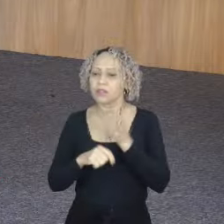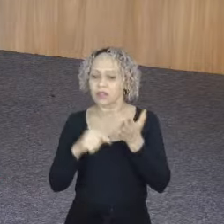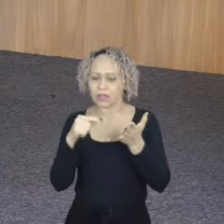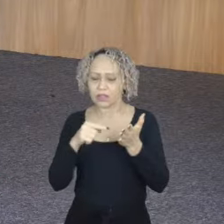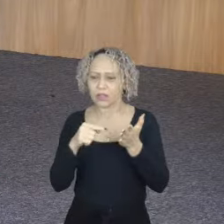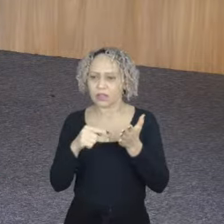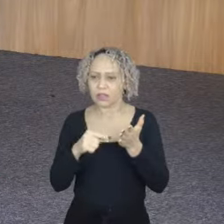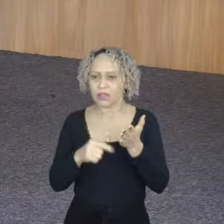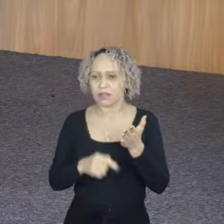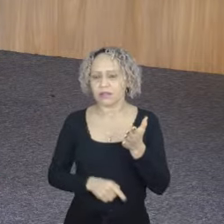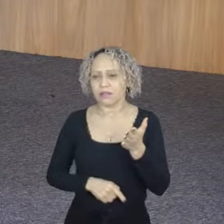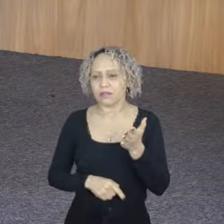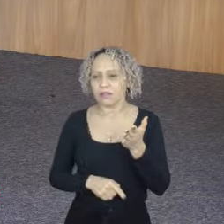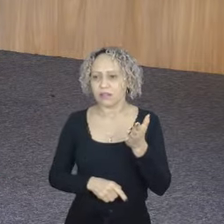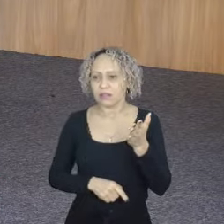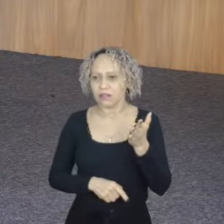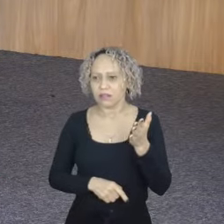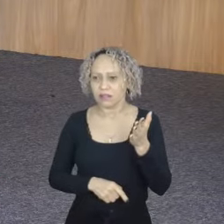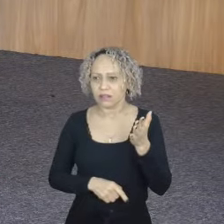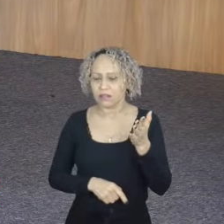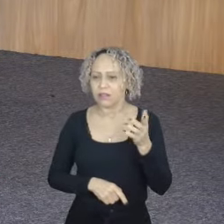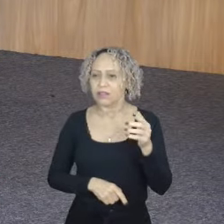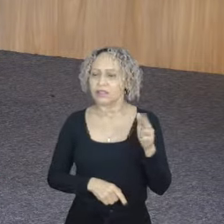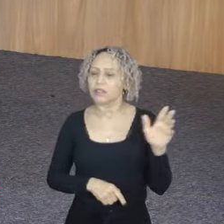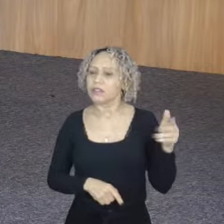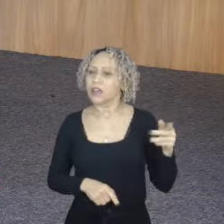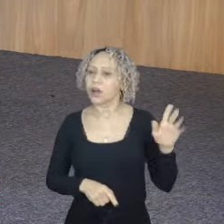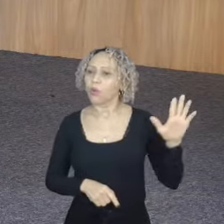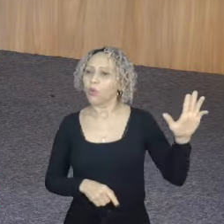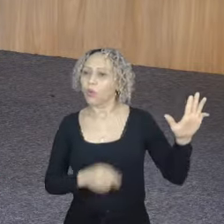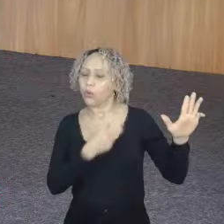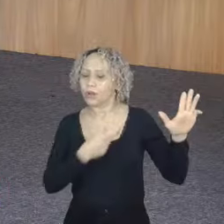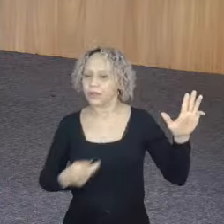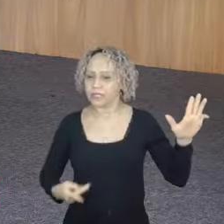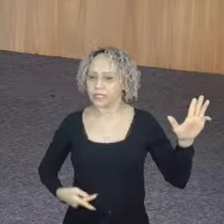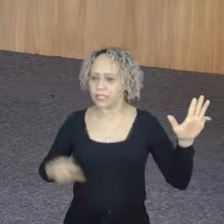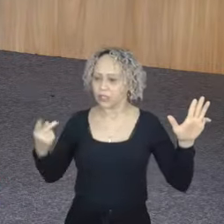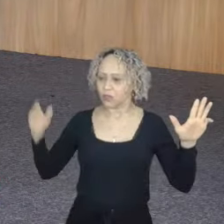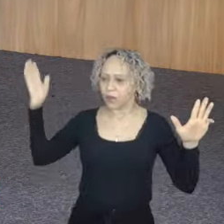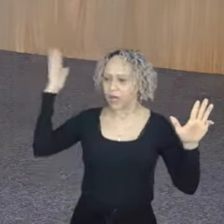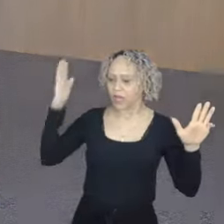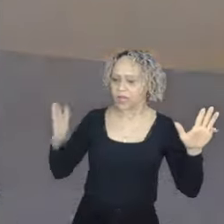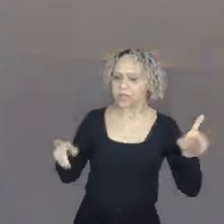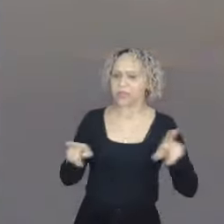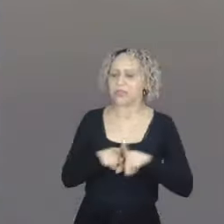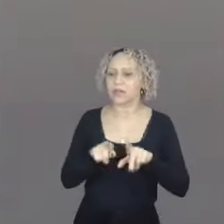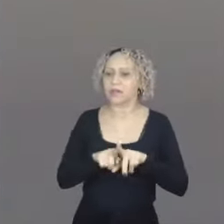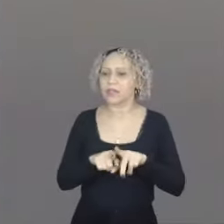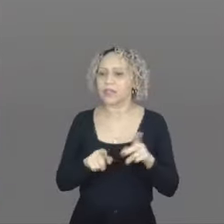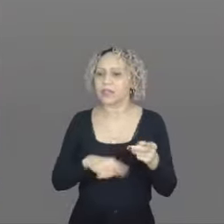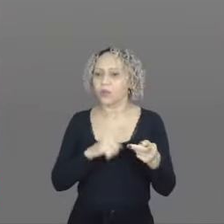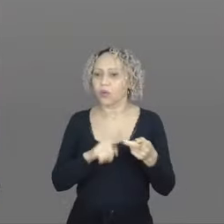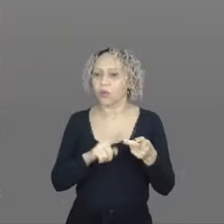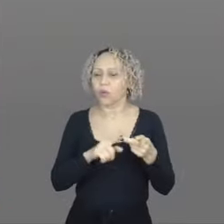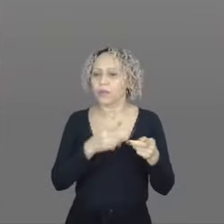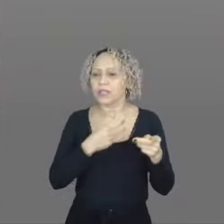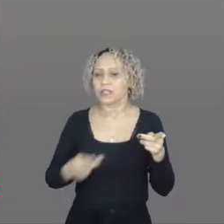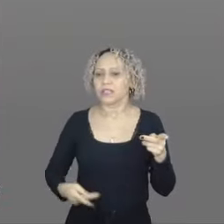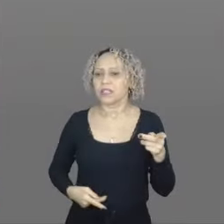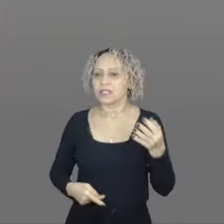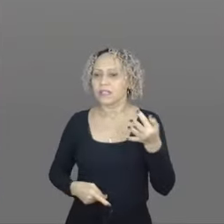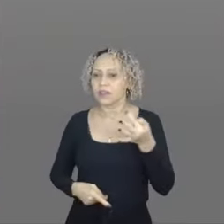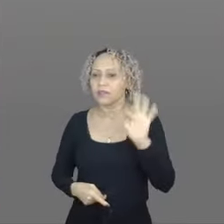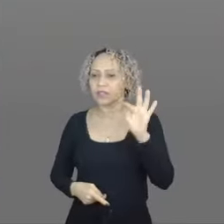e da França, Lula e Emmanuel Macron, que acompanharam nesta quarta-feira no Complexo Naval de Itaguaí, Rio de Janeiro, o